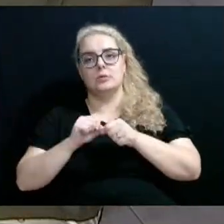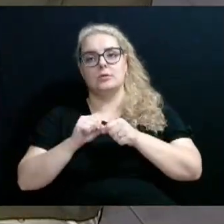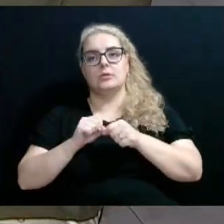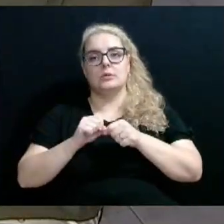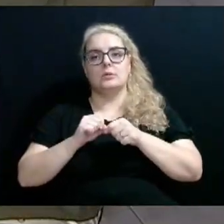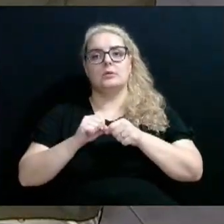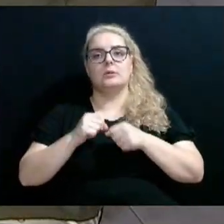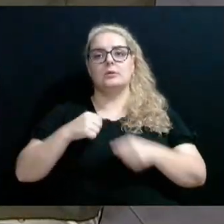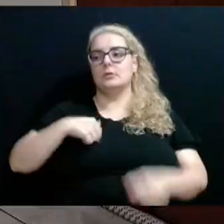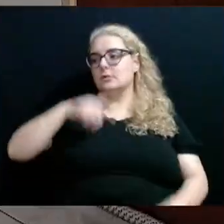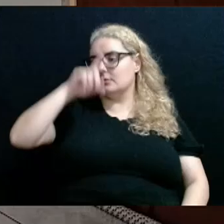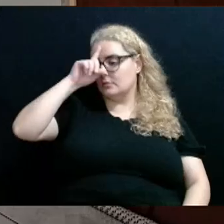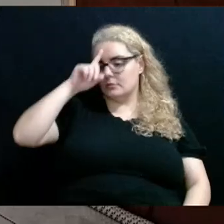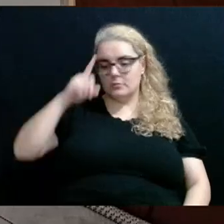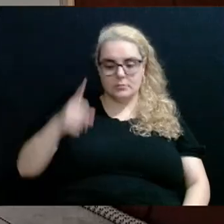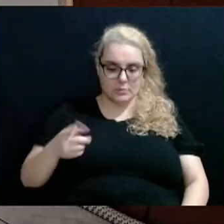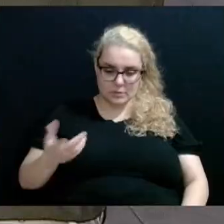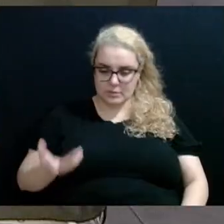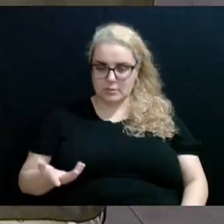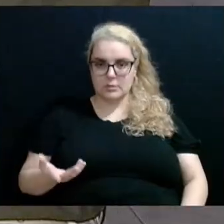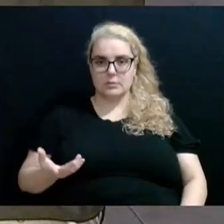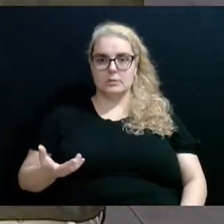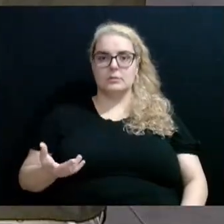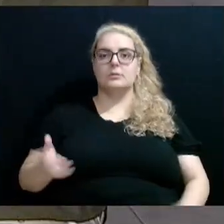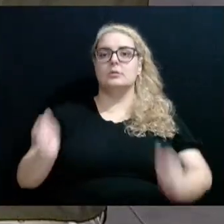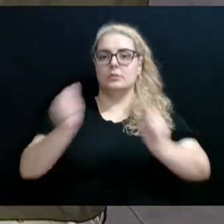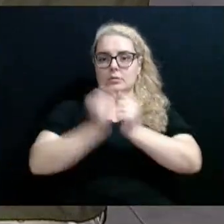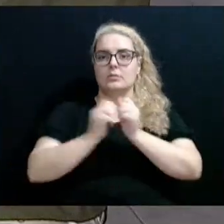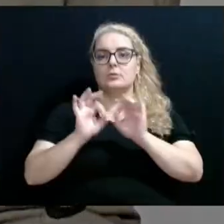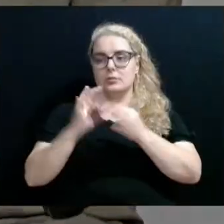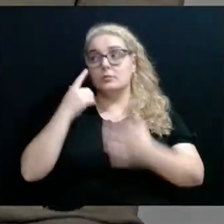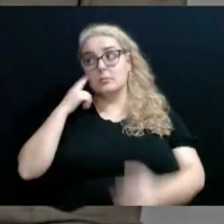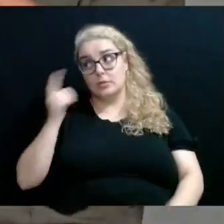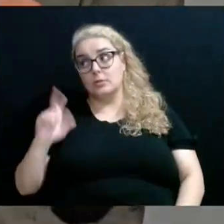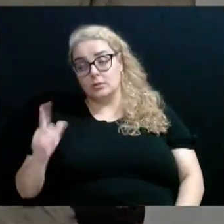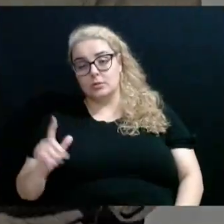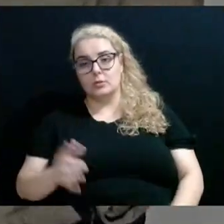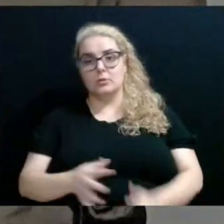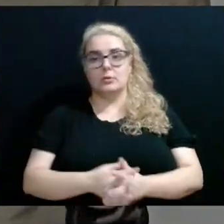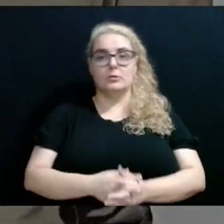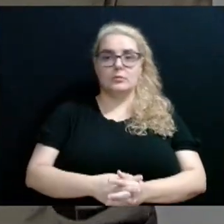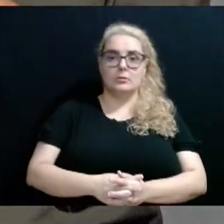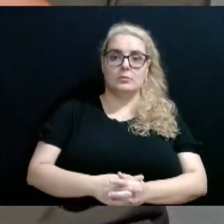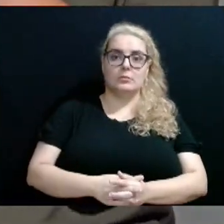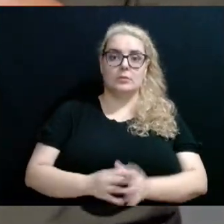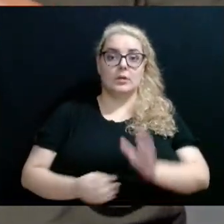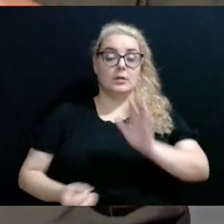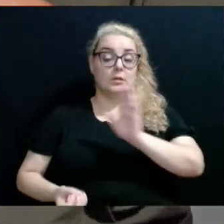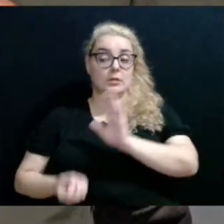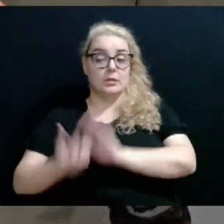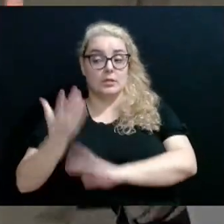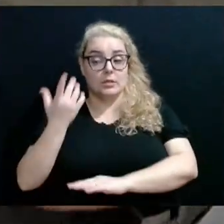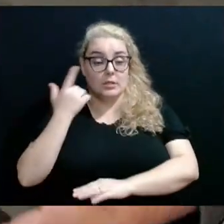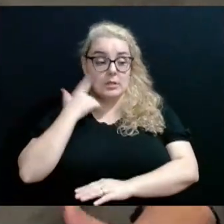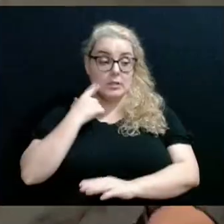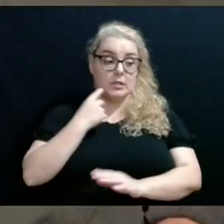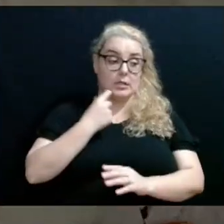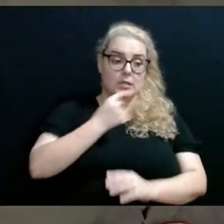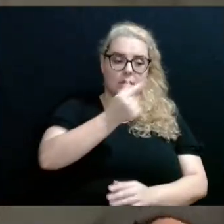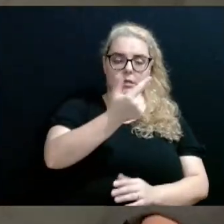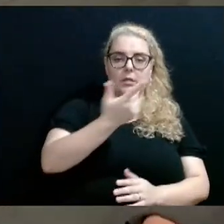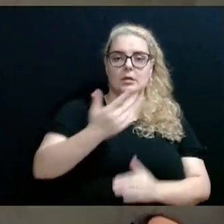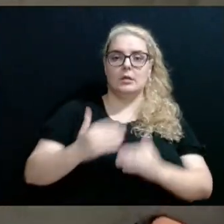assim, junto, né, com a família, lógico, começar a criar, começar a desenvolver,